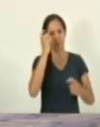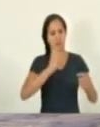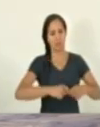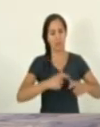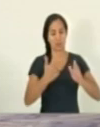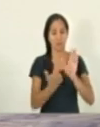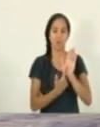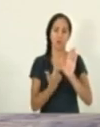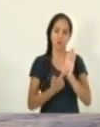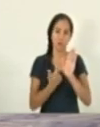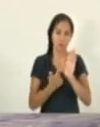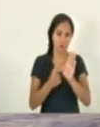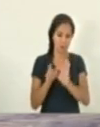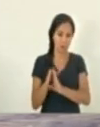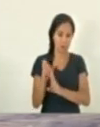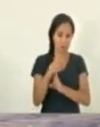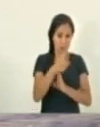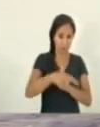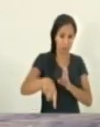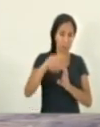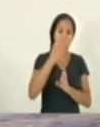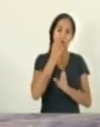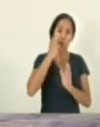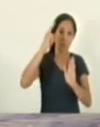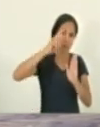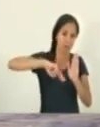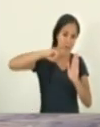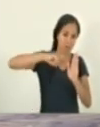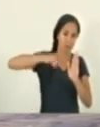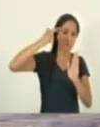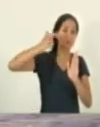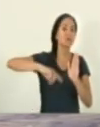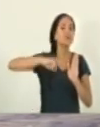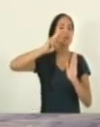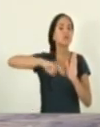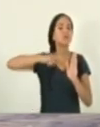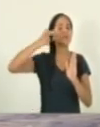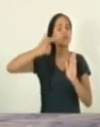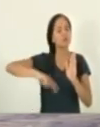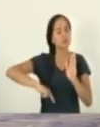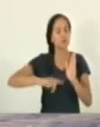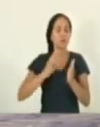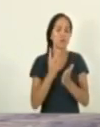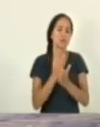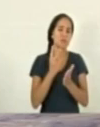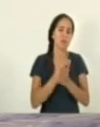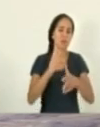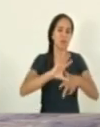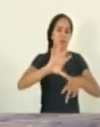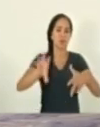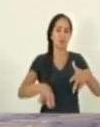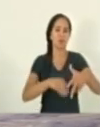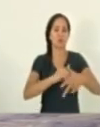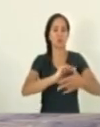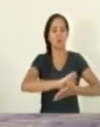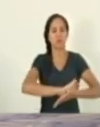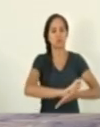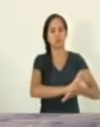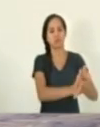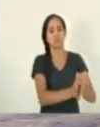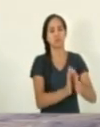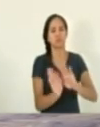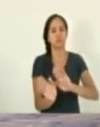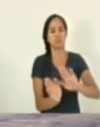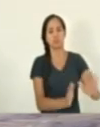recomendo a todos, é bom reler, porque é importante a gente sempre combater a corrupção e que, infelizmente, assola o